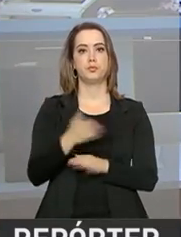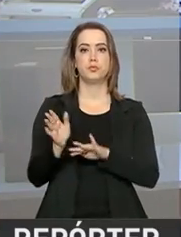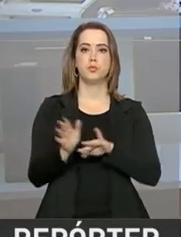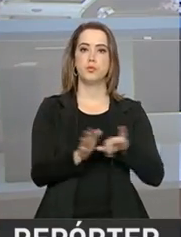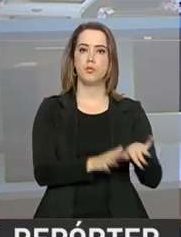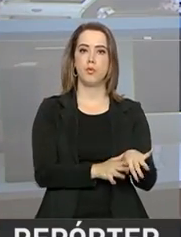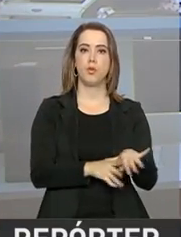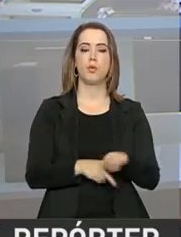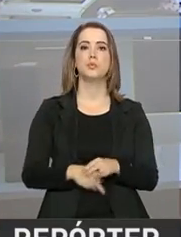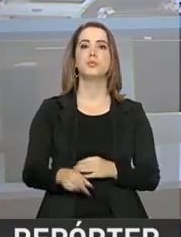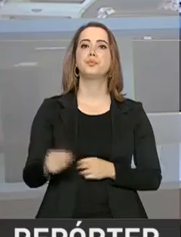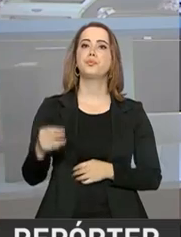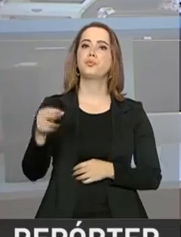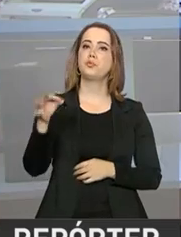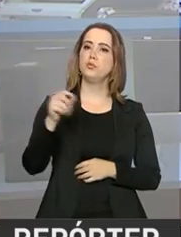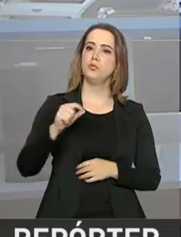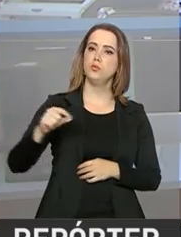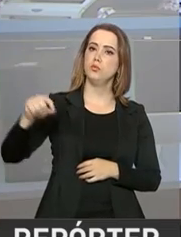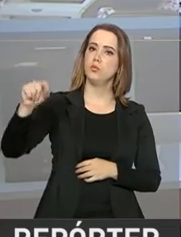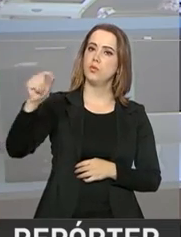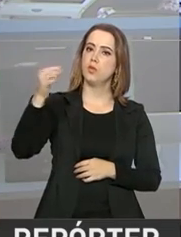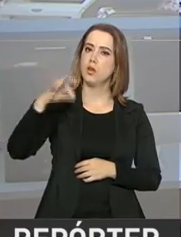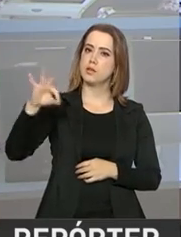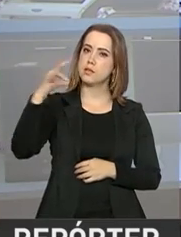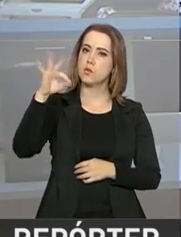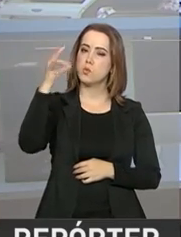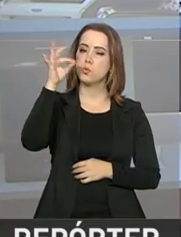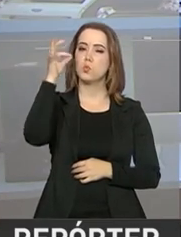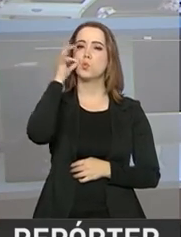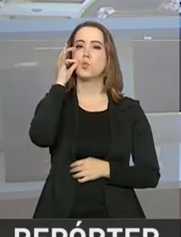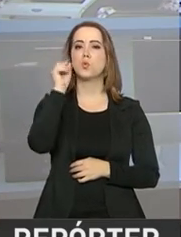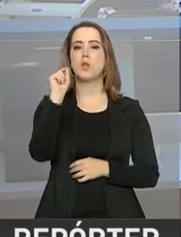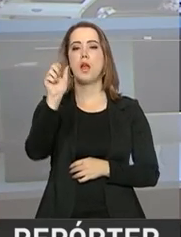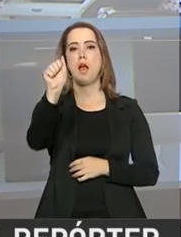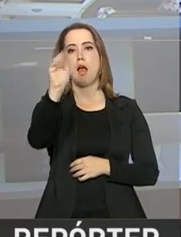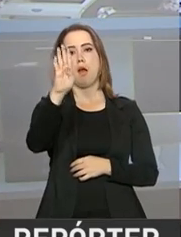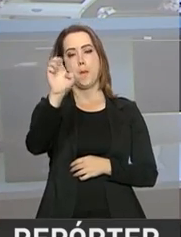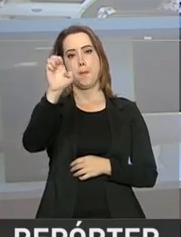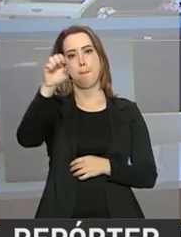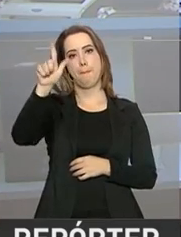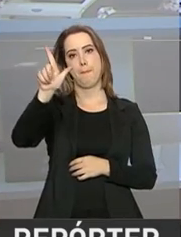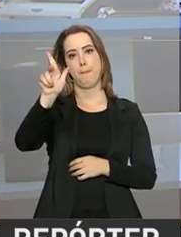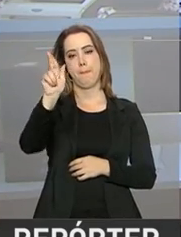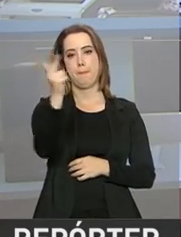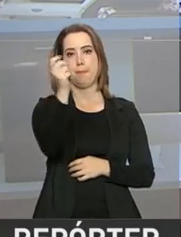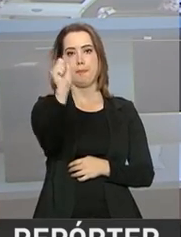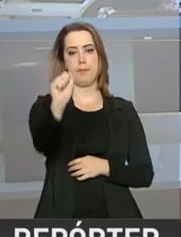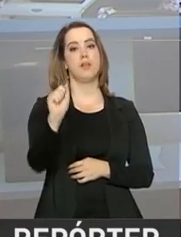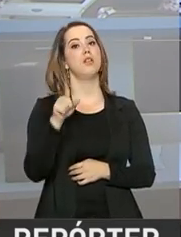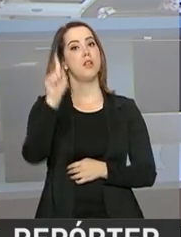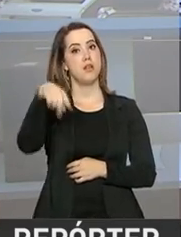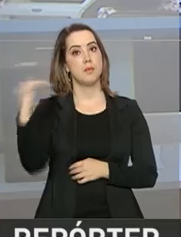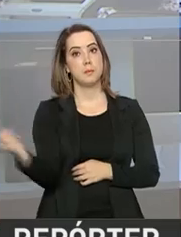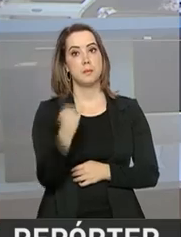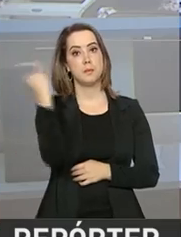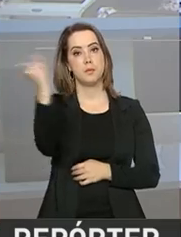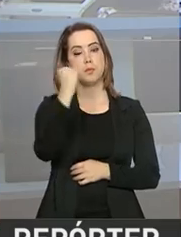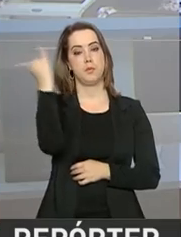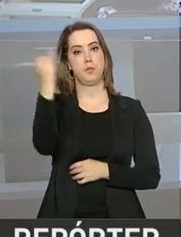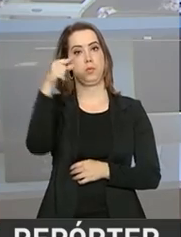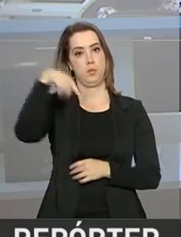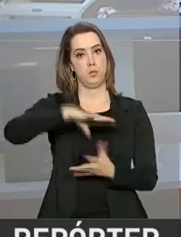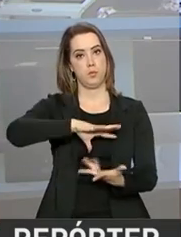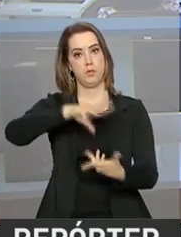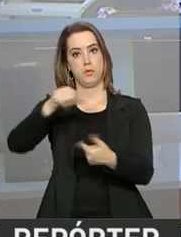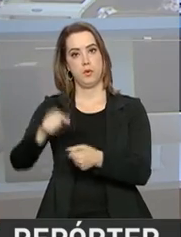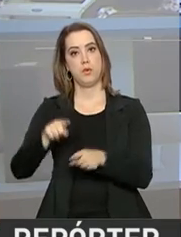são essenciais para a humanidade responsáveis por boa parte da polonização sem elas poderíamos não ter muitas frutas e